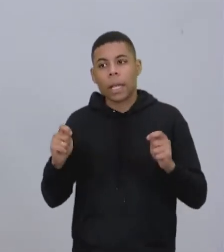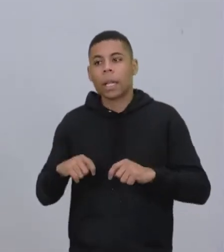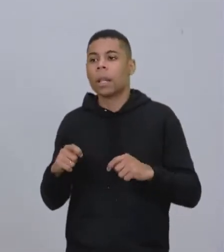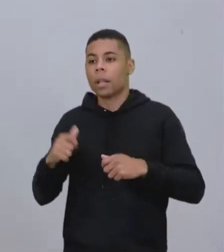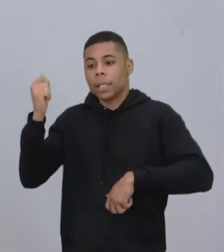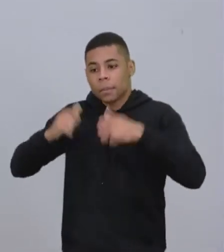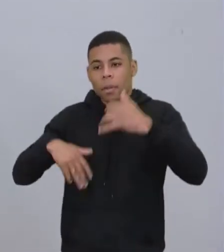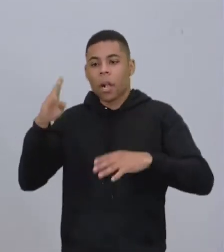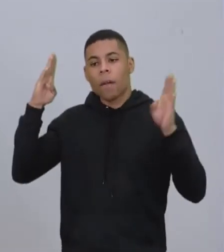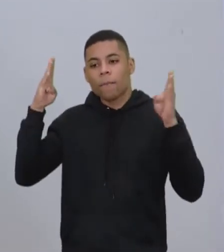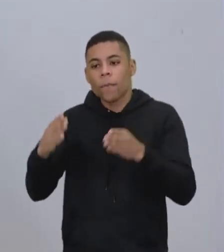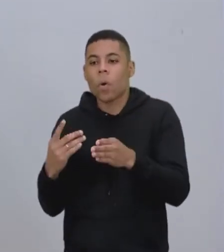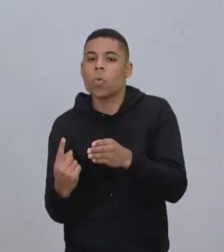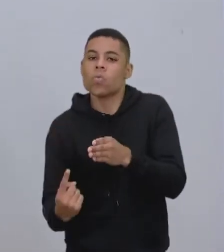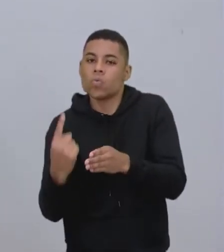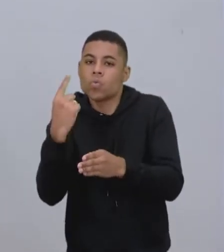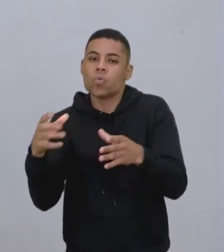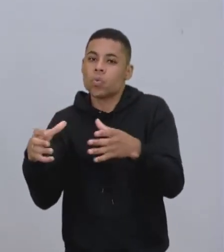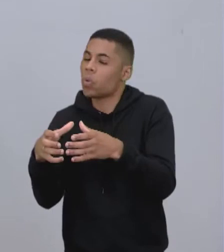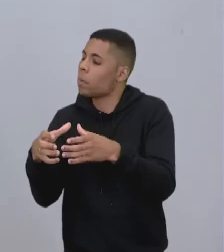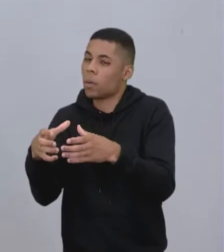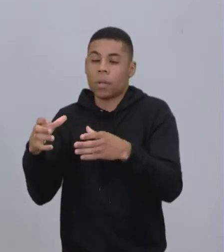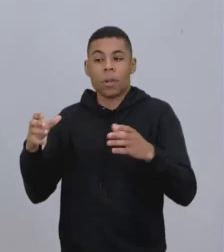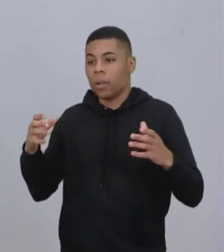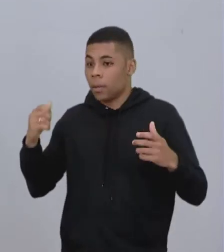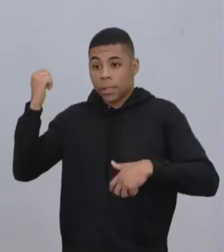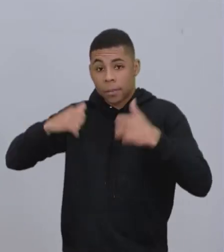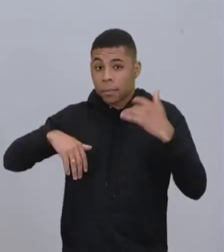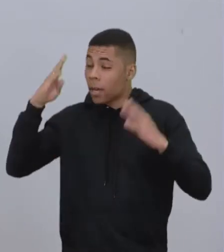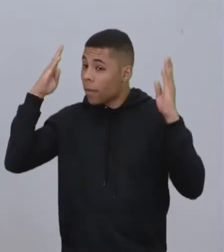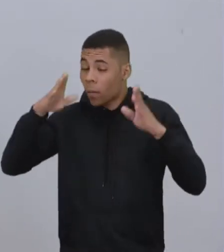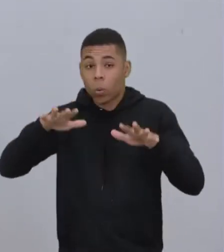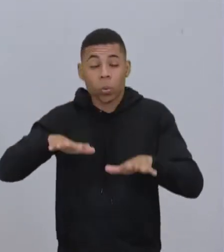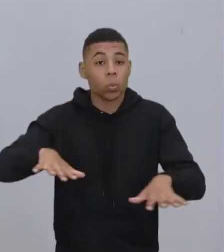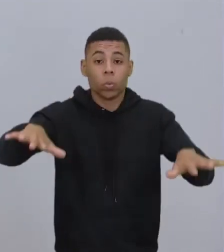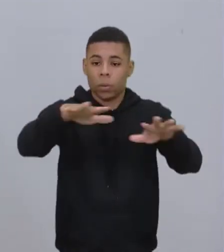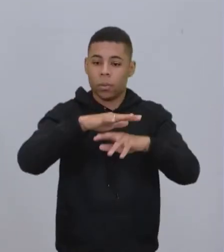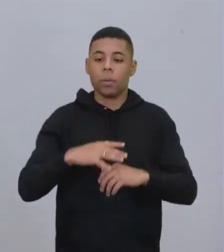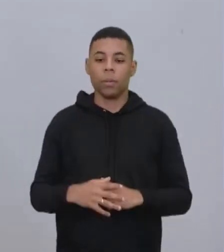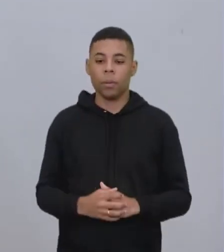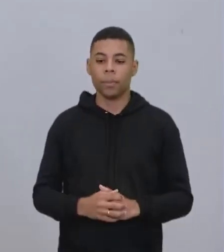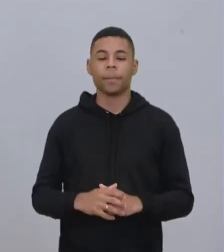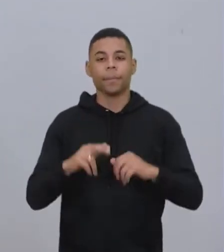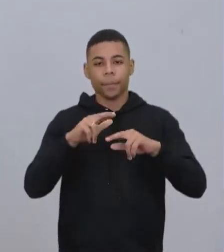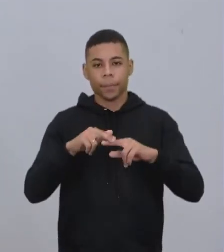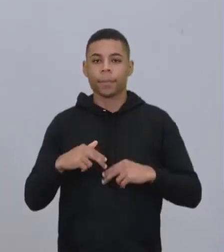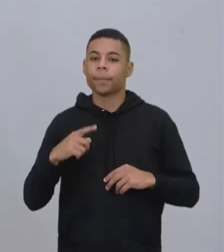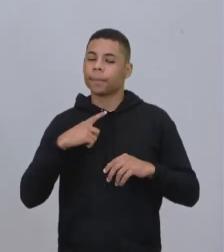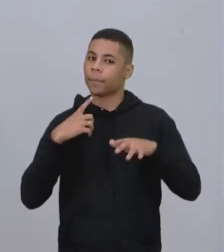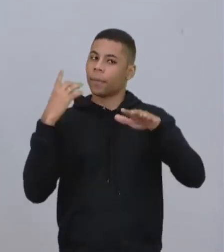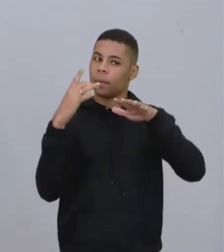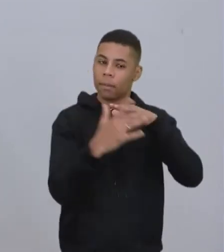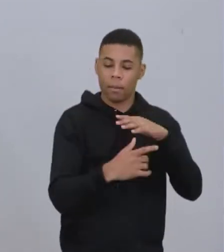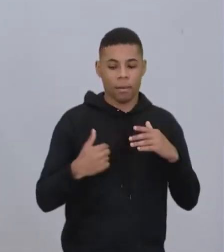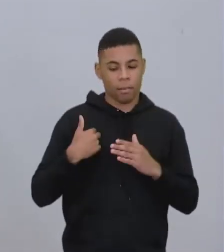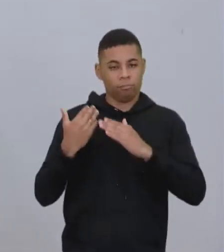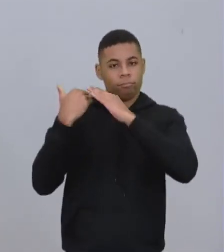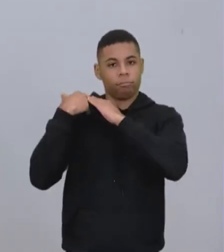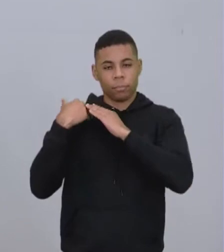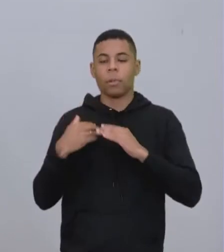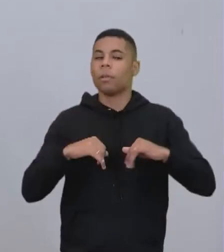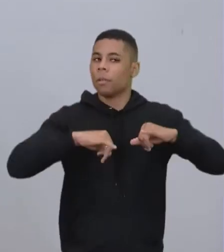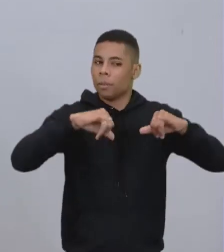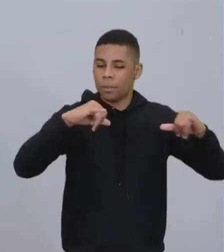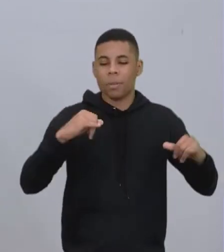a gente faz um trabalho de inclusão dentro do poder que a gente tem dentro das redes sociais, da mídia, da social